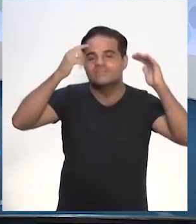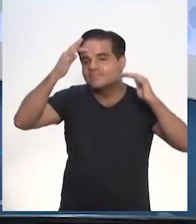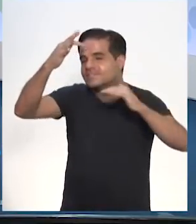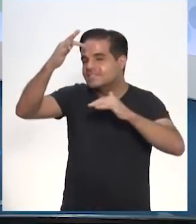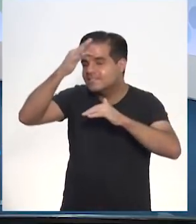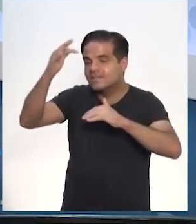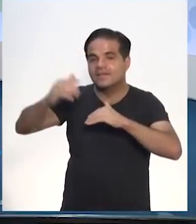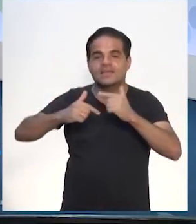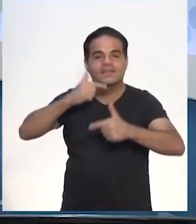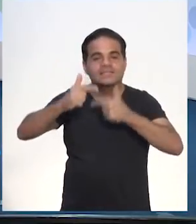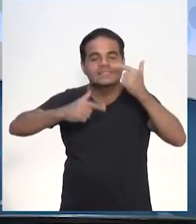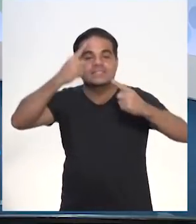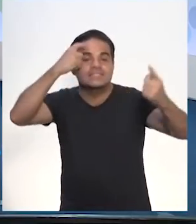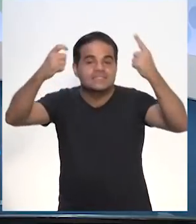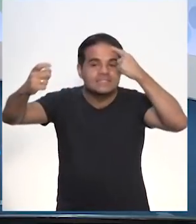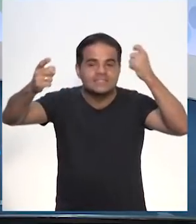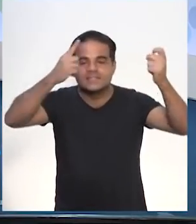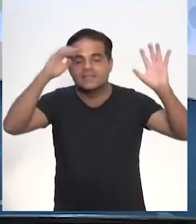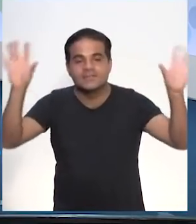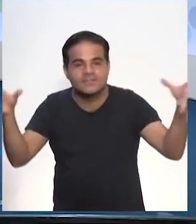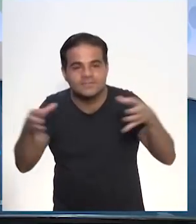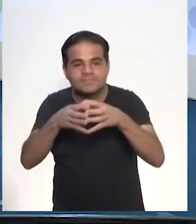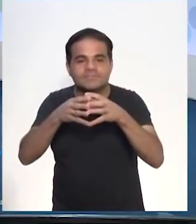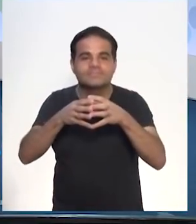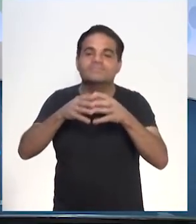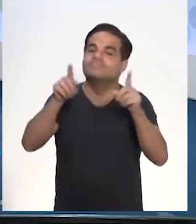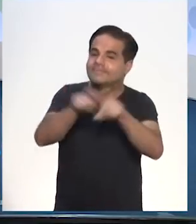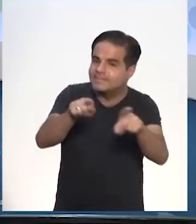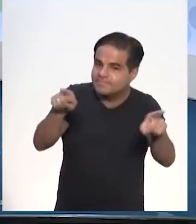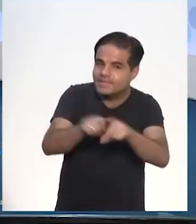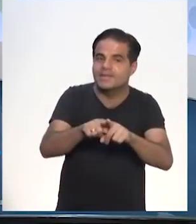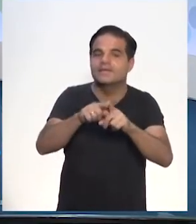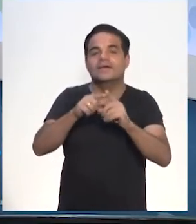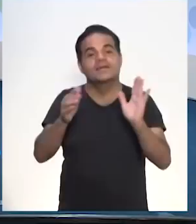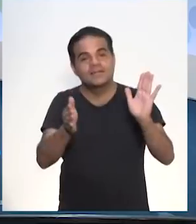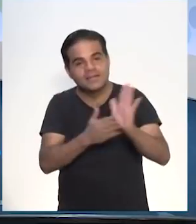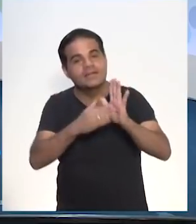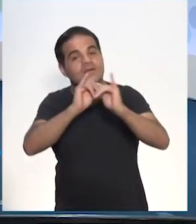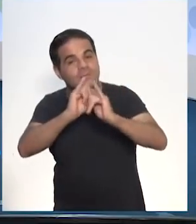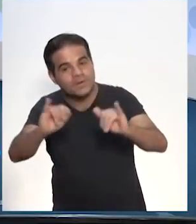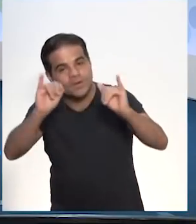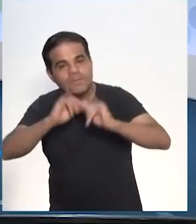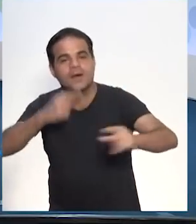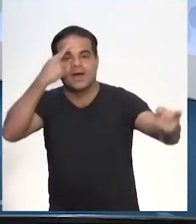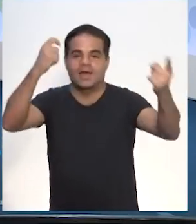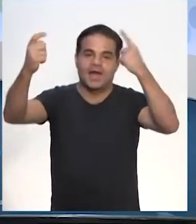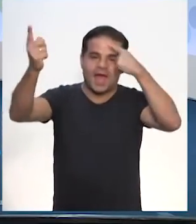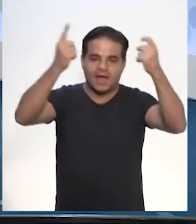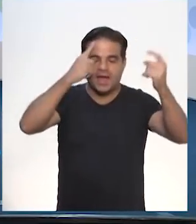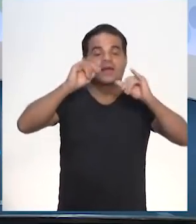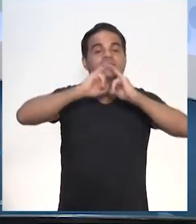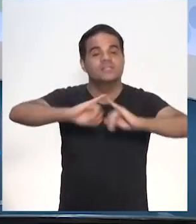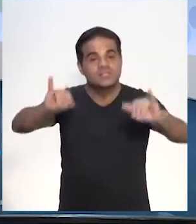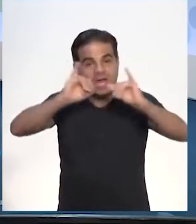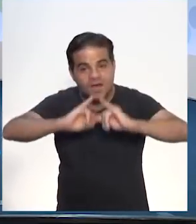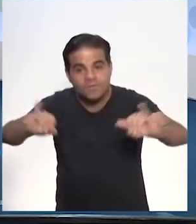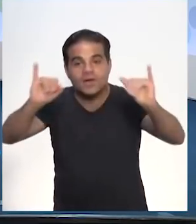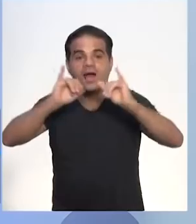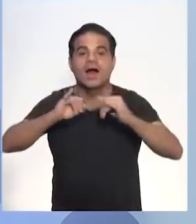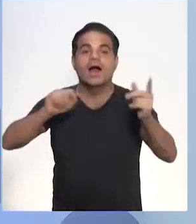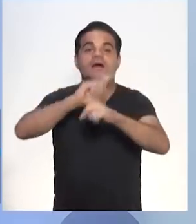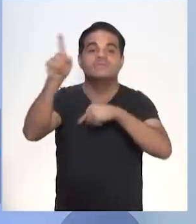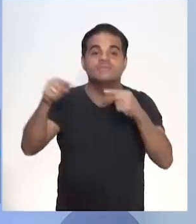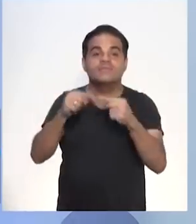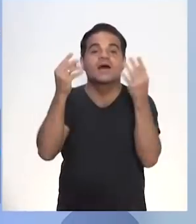conscientização. Serviço, uma ideia para um público definido. Também, ele propaga uma divulgar ideia. algo. Divulgar algo a fim